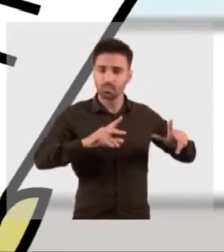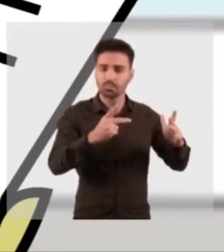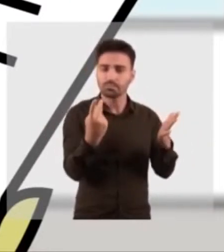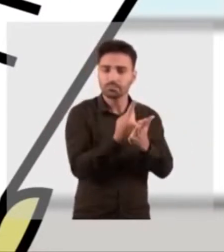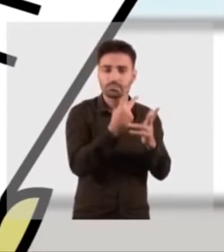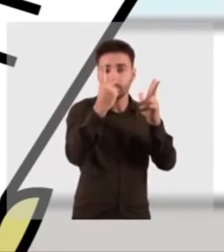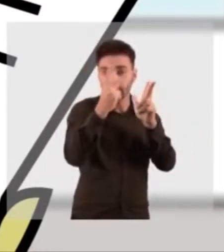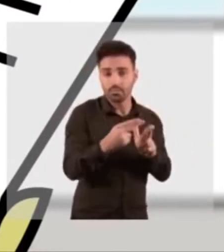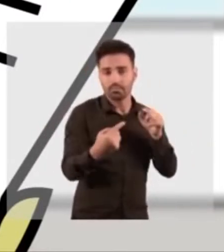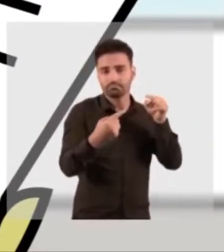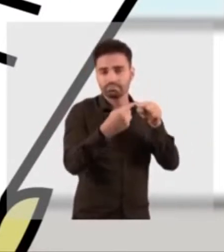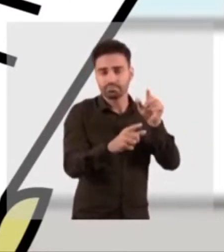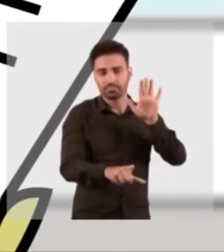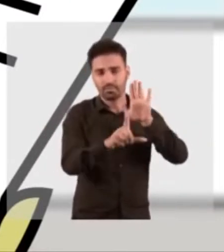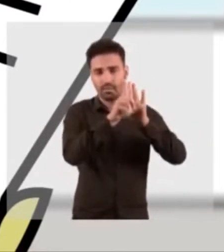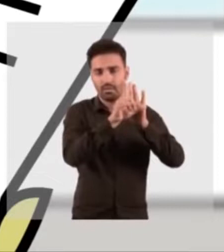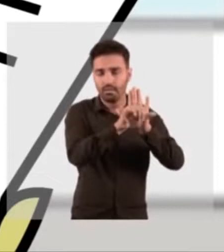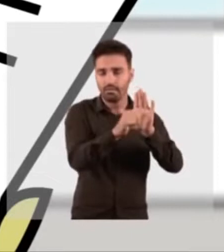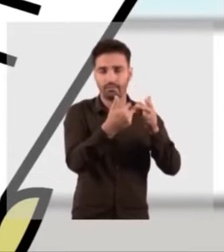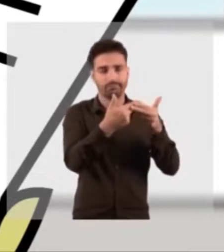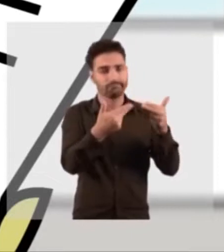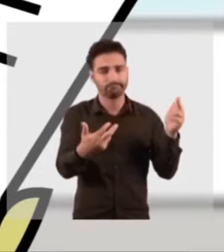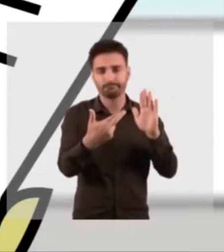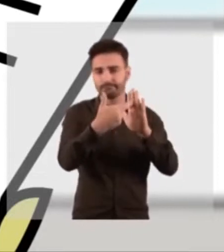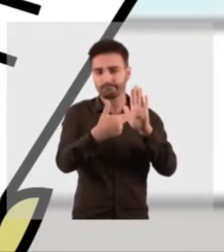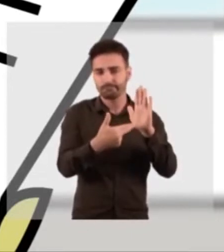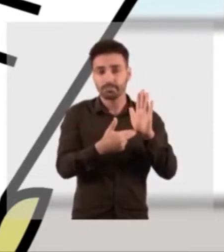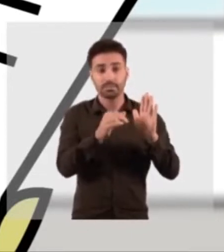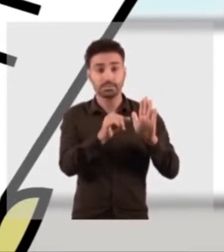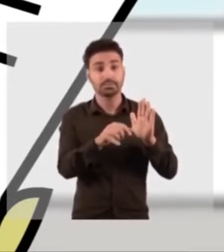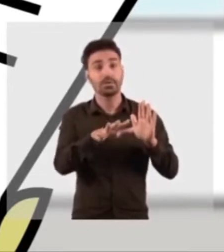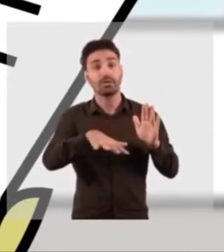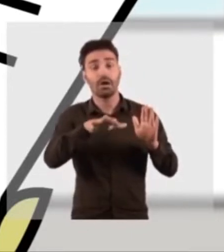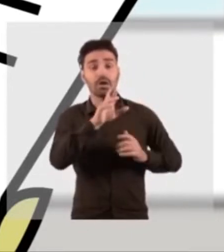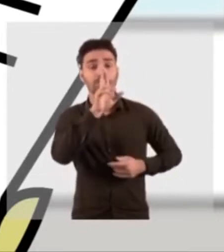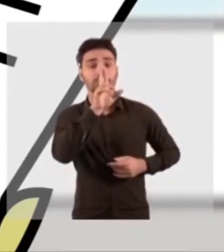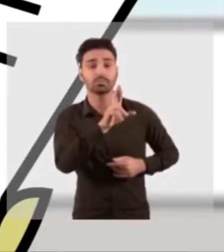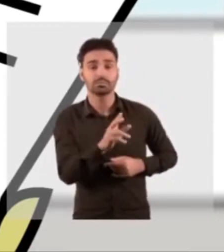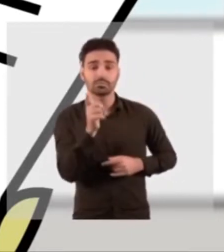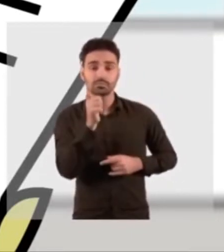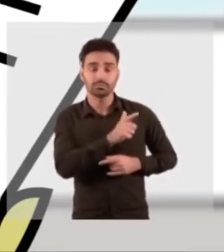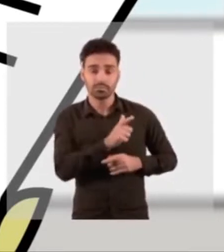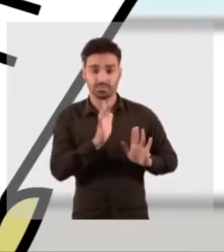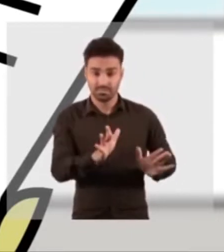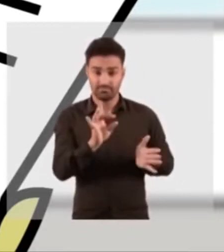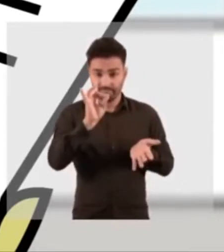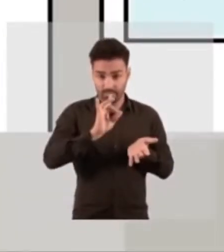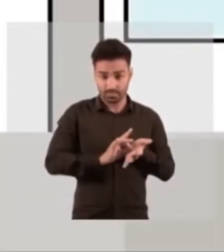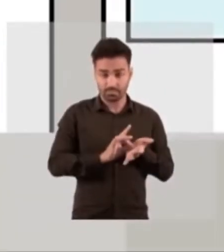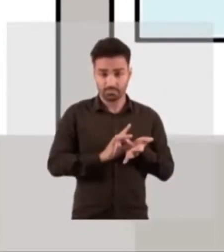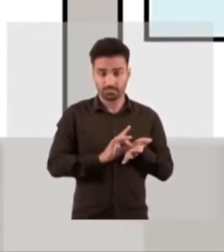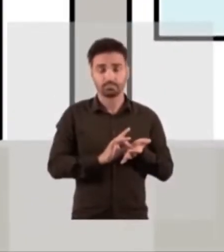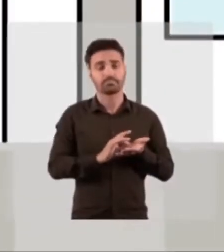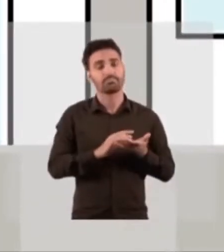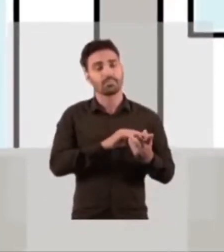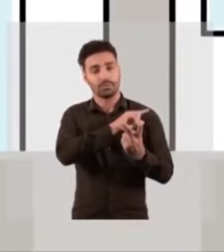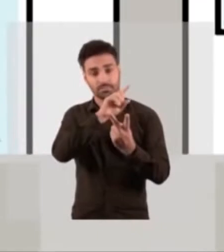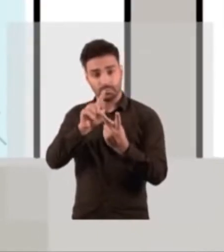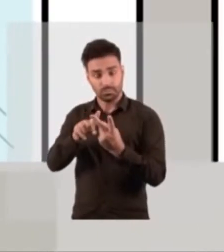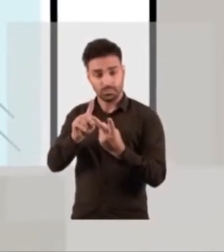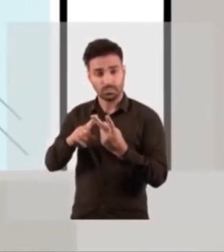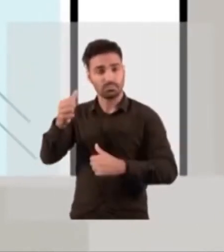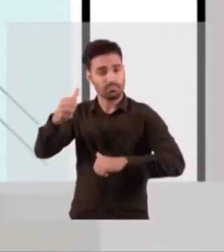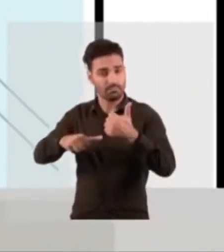de acordo com a lei e os procedimentos adequados, se os resultados imaginados foram produzidos. A segunda